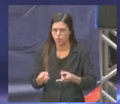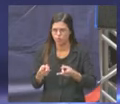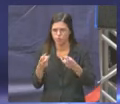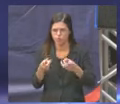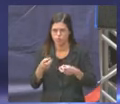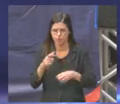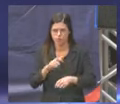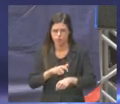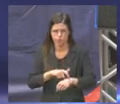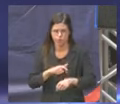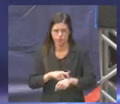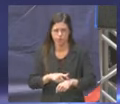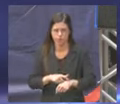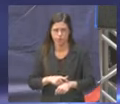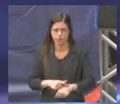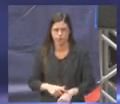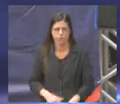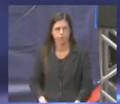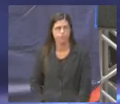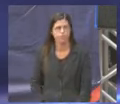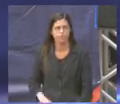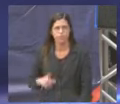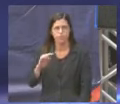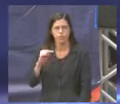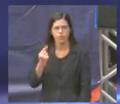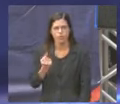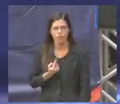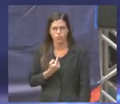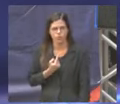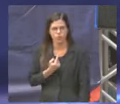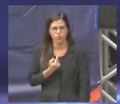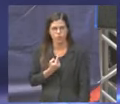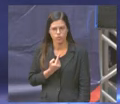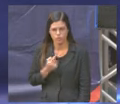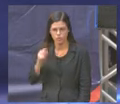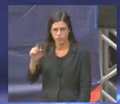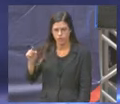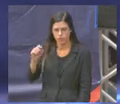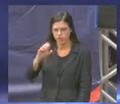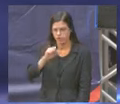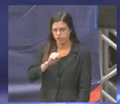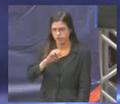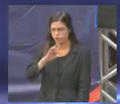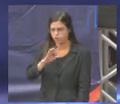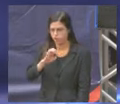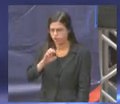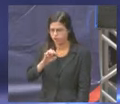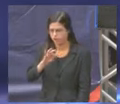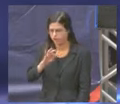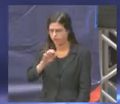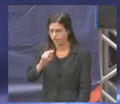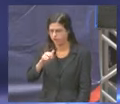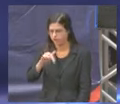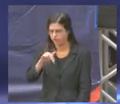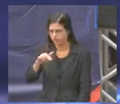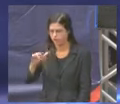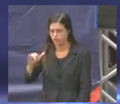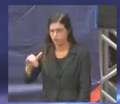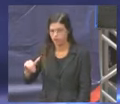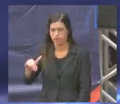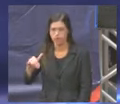tá? Nós lá da Stefanini, a gente também está participando do B20, né? Que é a